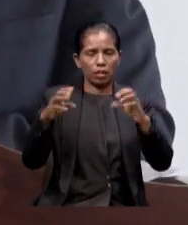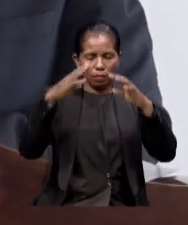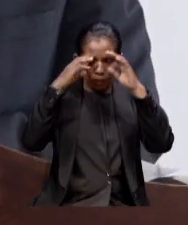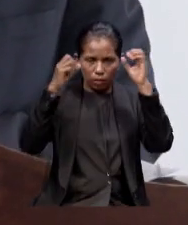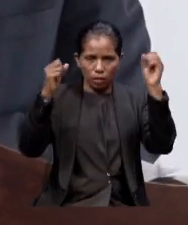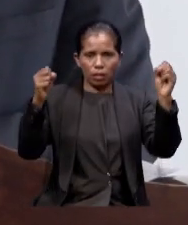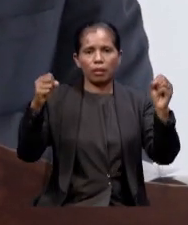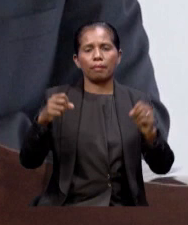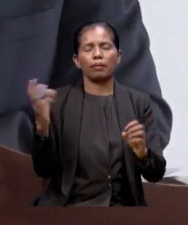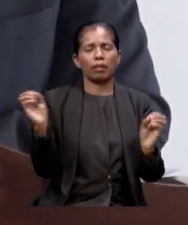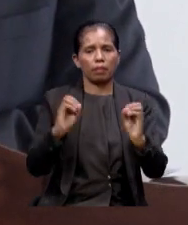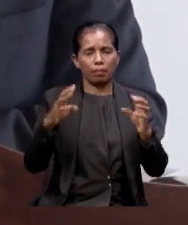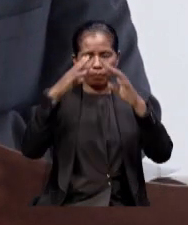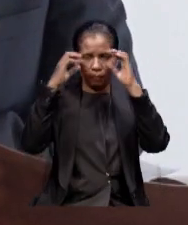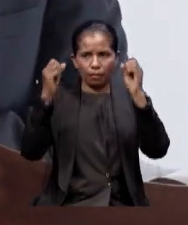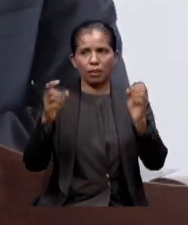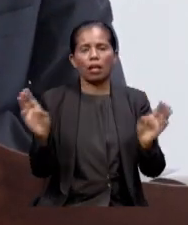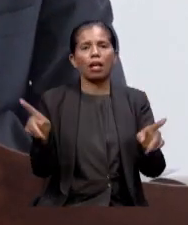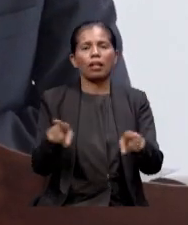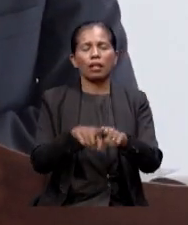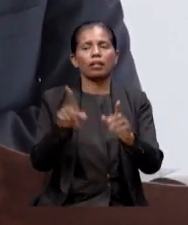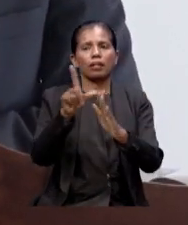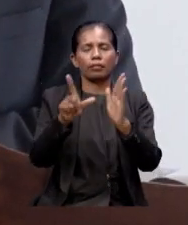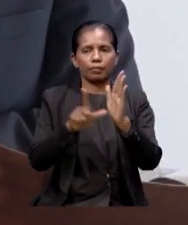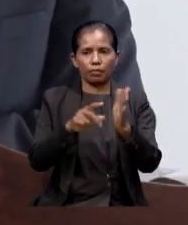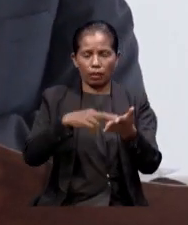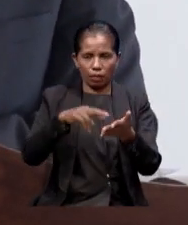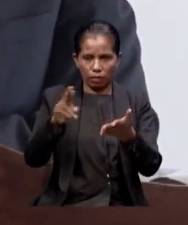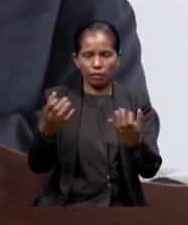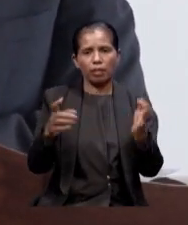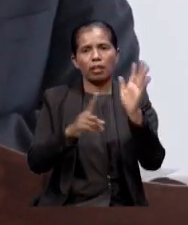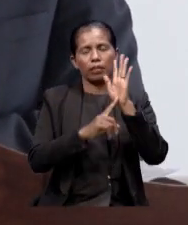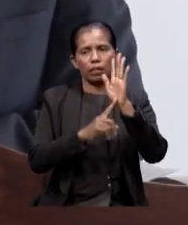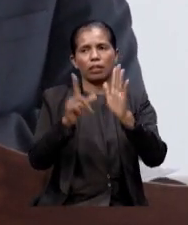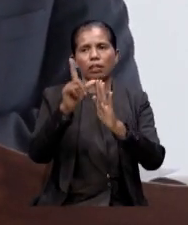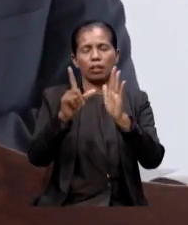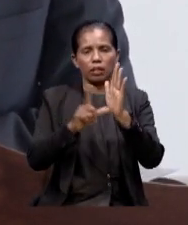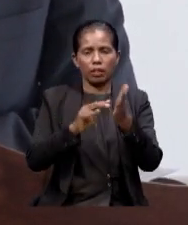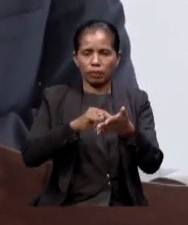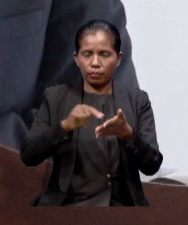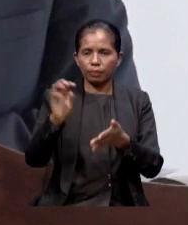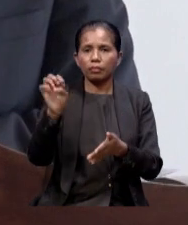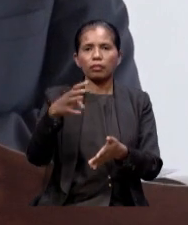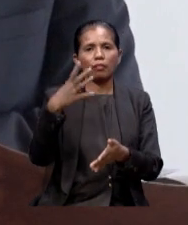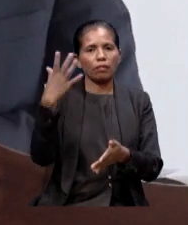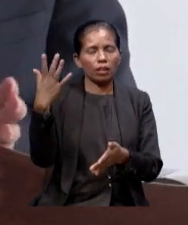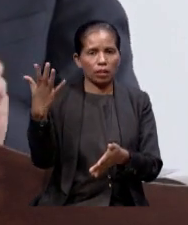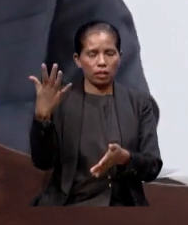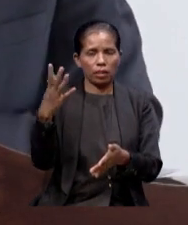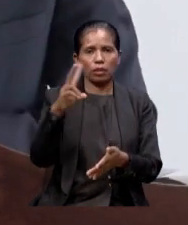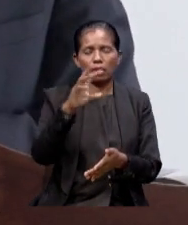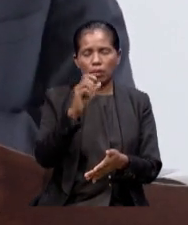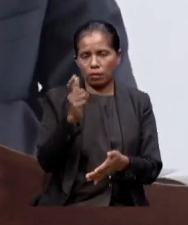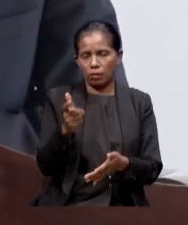República. Também nem a que na fila sai lei, promulga Tiona, então publica Tiona, sai lei número 15, 2022. Vamos